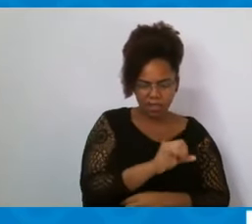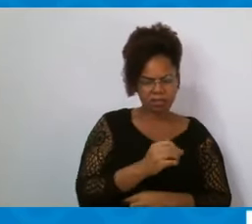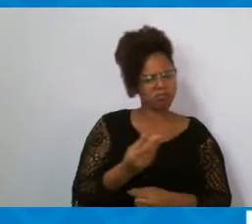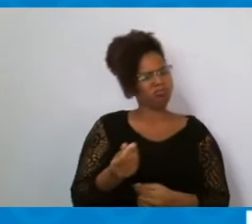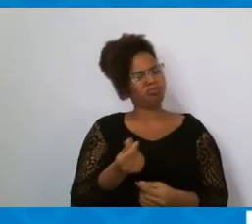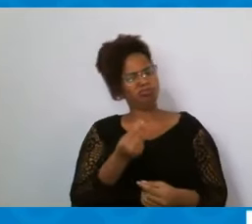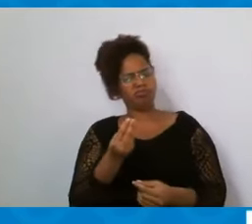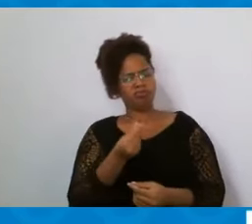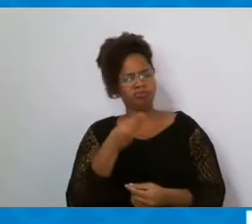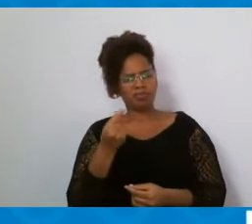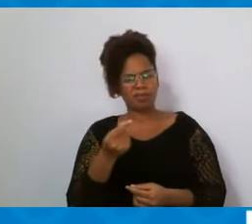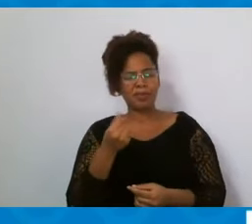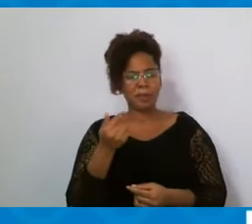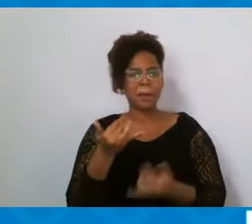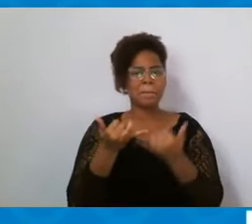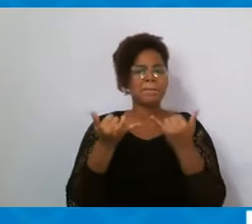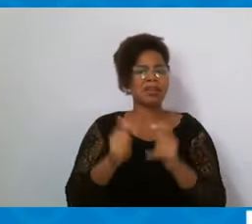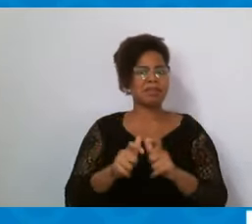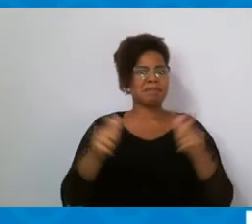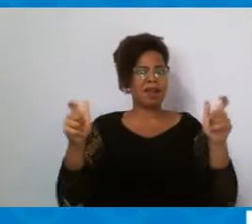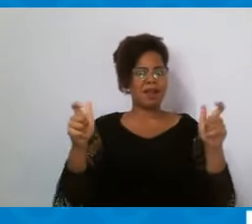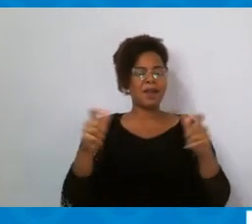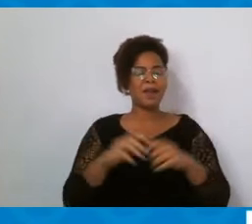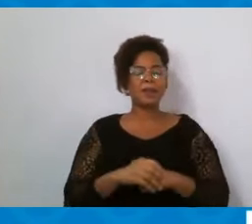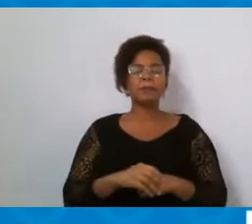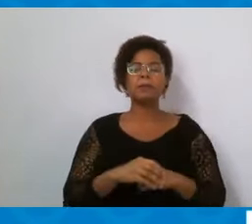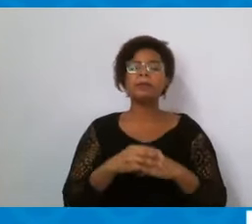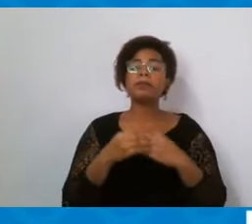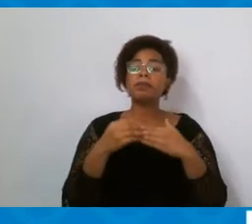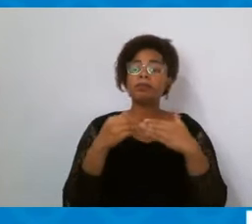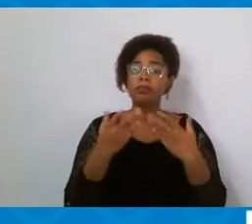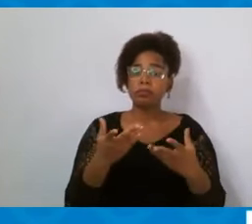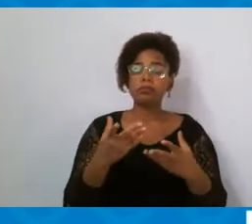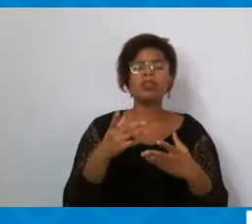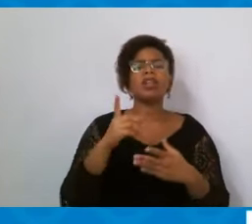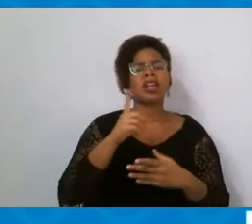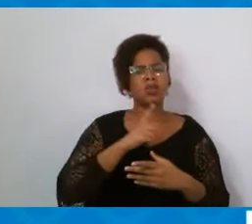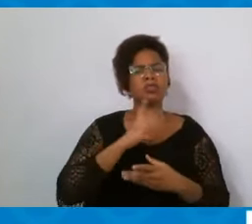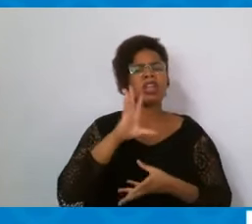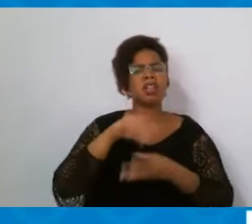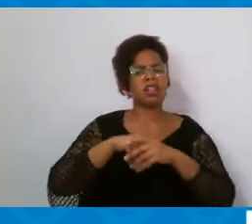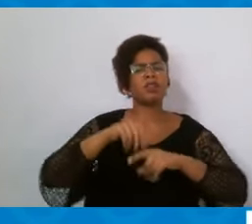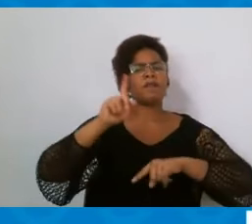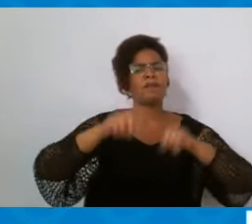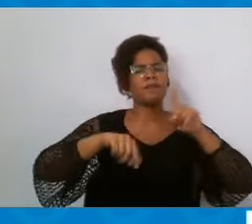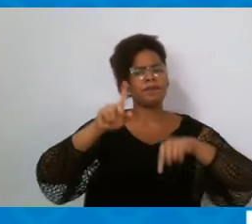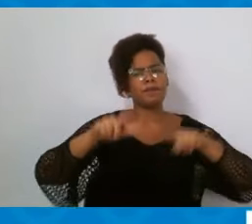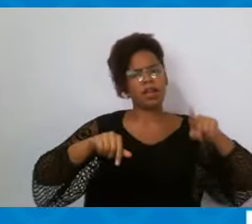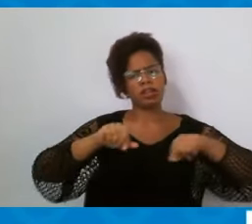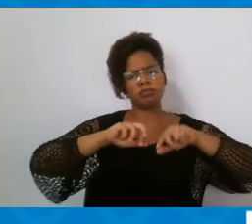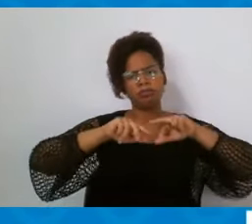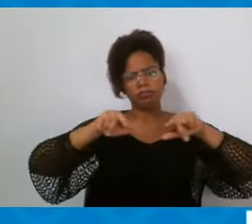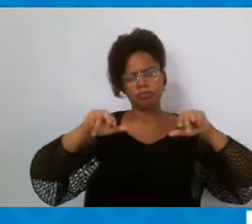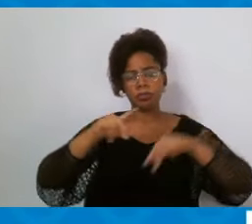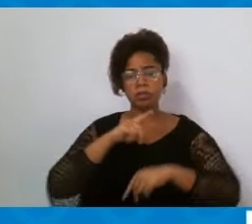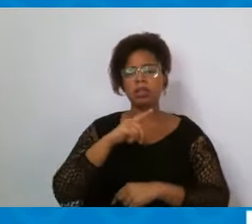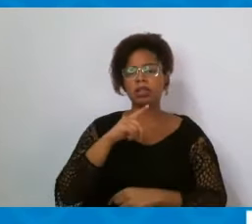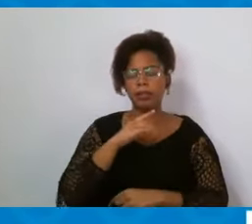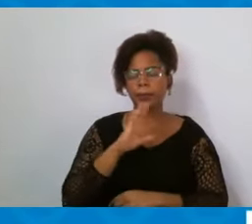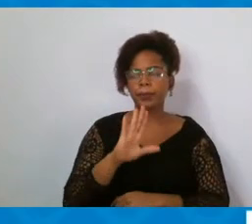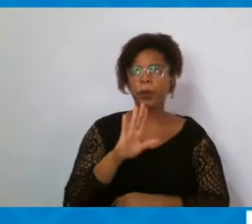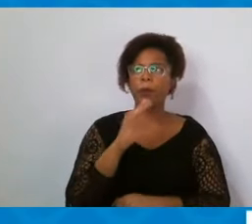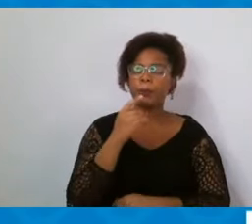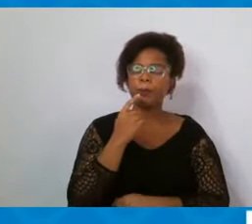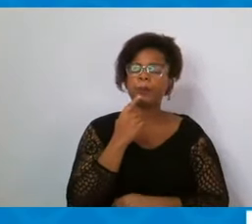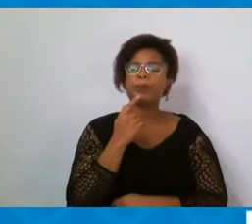outro mundo que não é um plano, né, você tem variações. Tá? Onde eu quero chegar? Se você